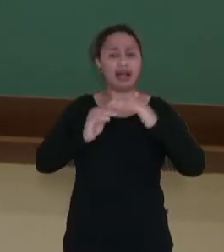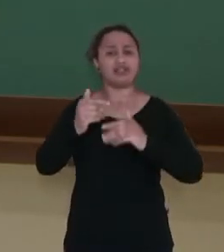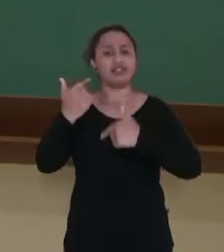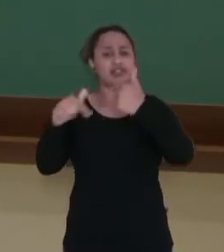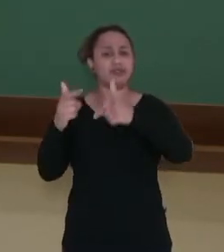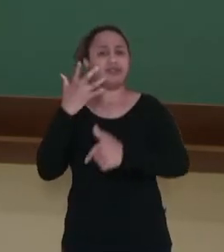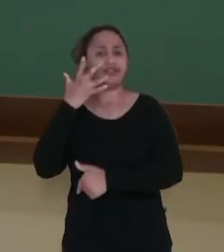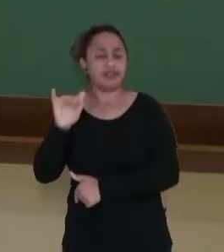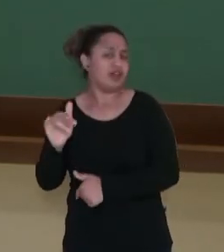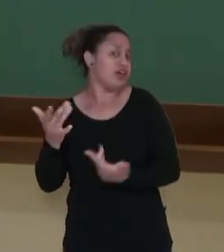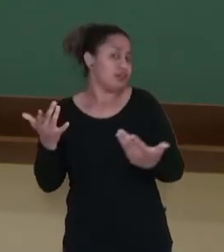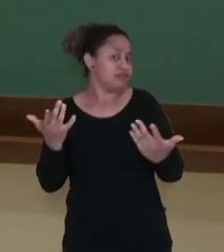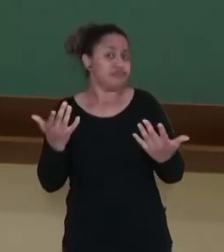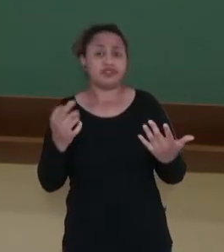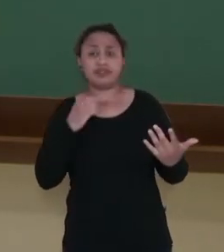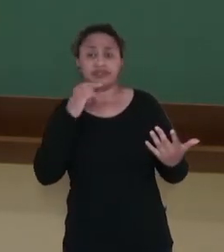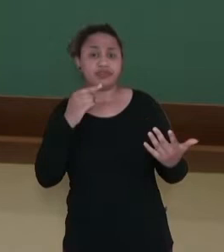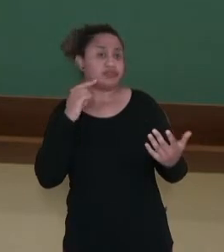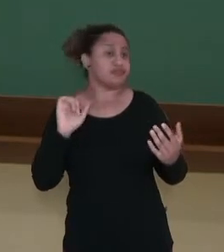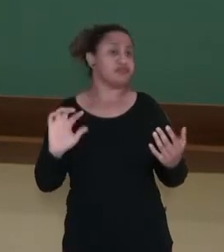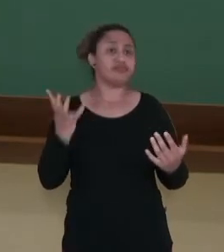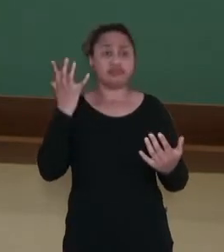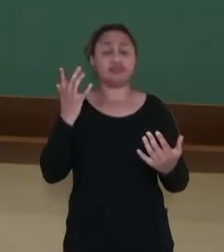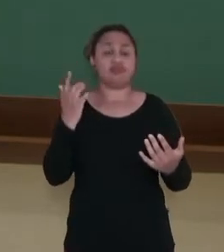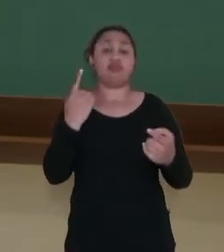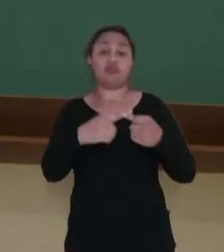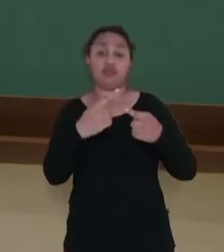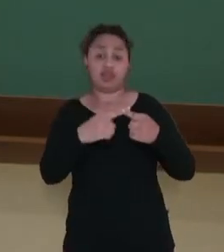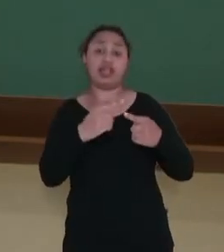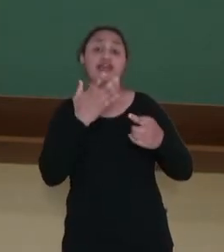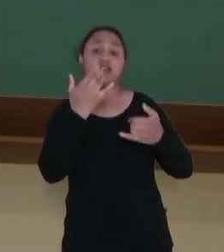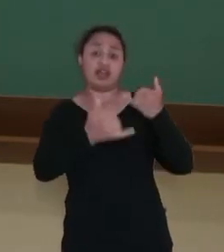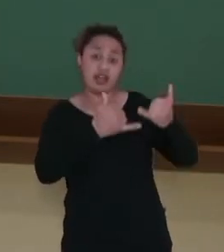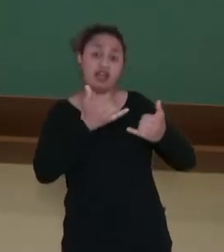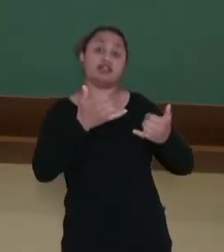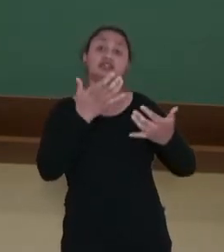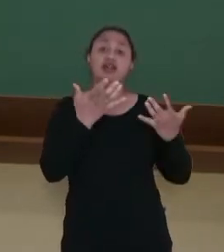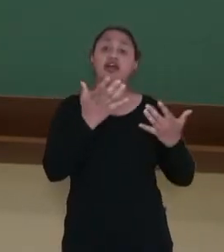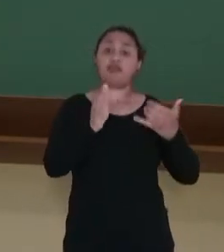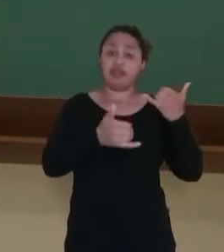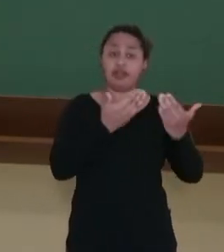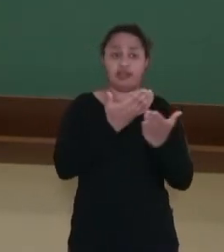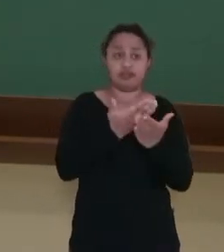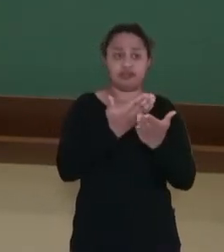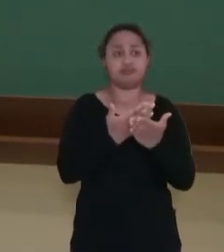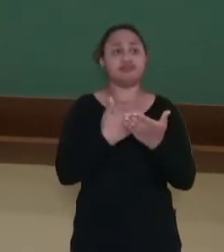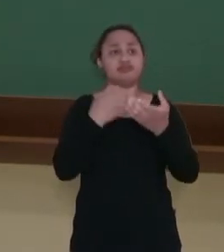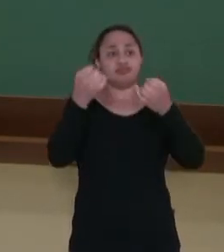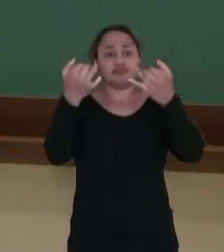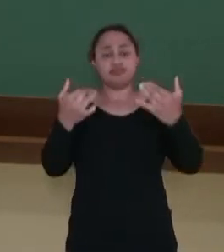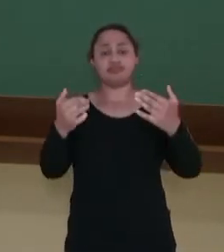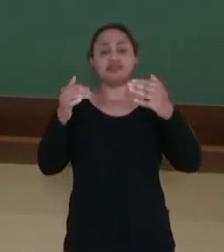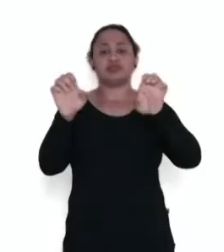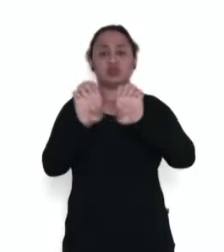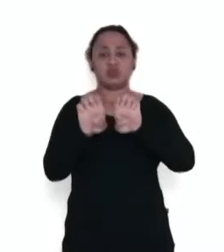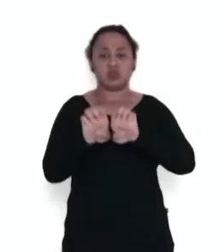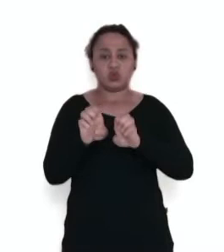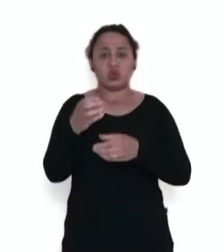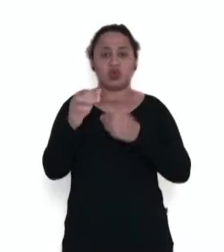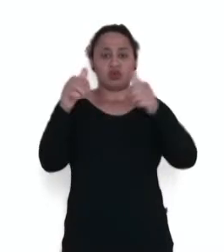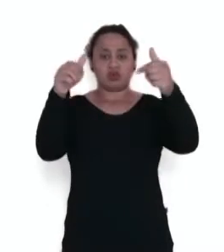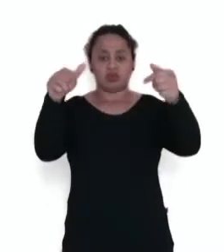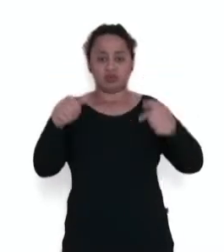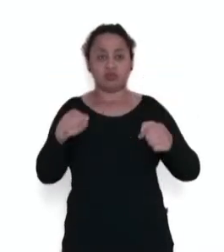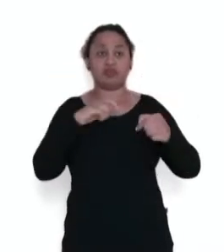estudar, não aconteçam. Vamos falar aqui um pouquinho sobre a estrutura do cartaz. Nós temos o tema, ou seja,